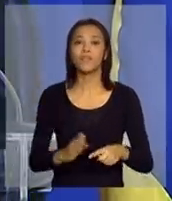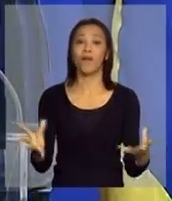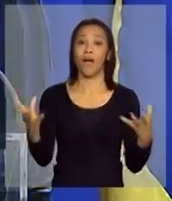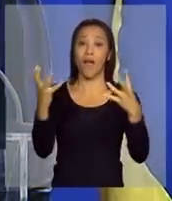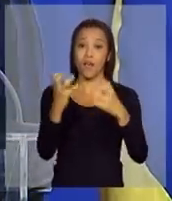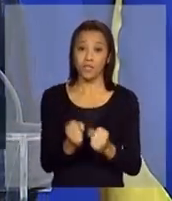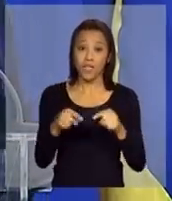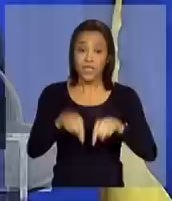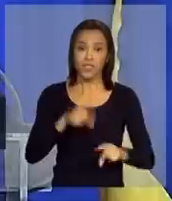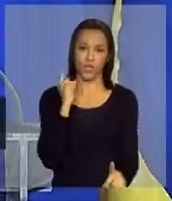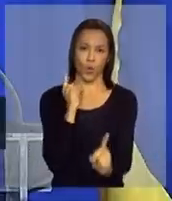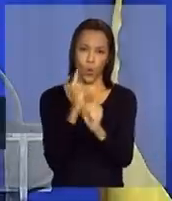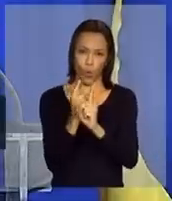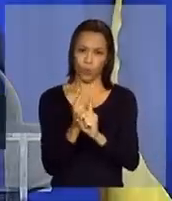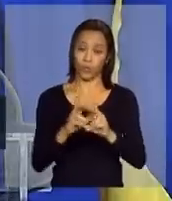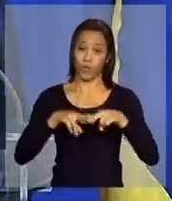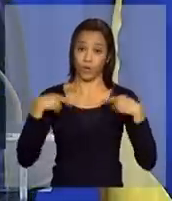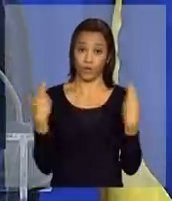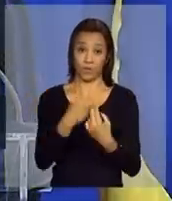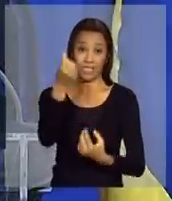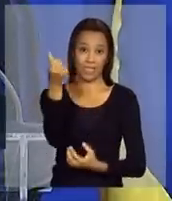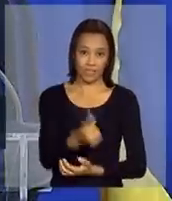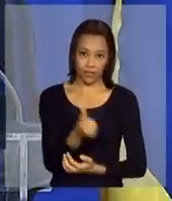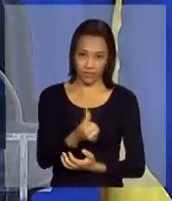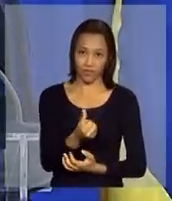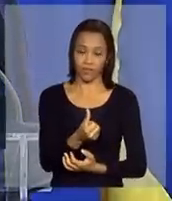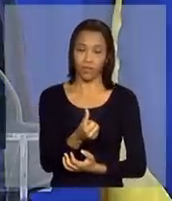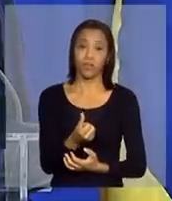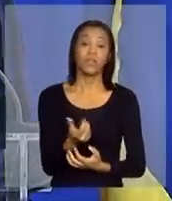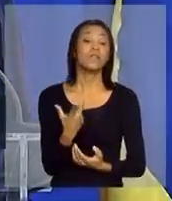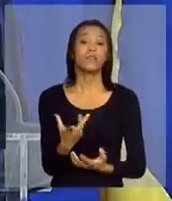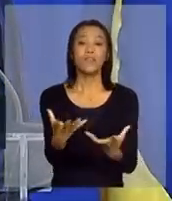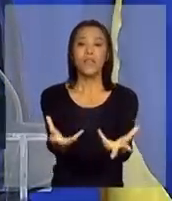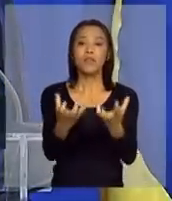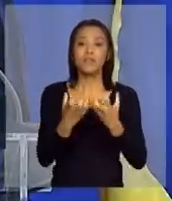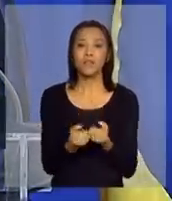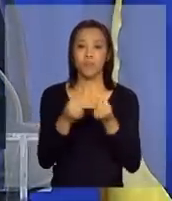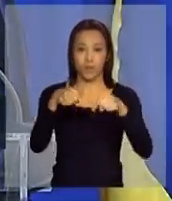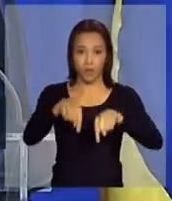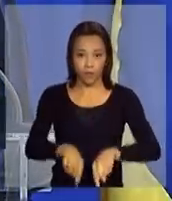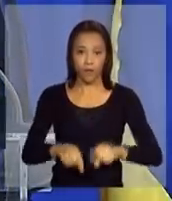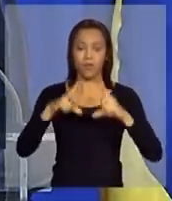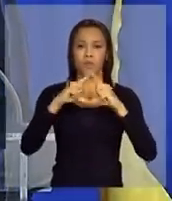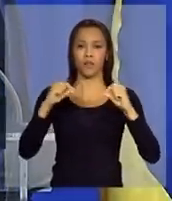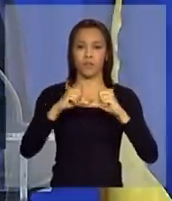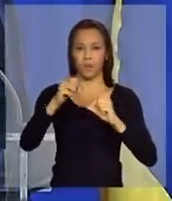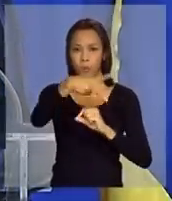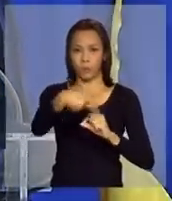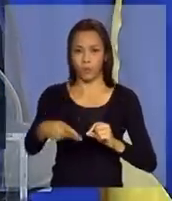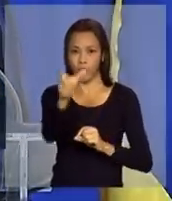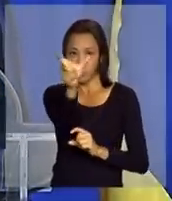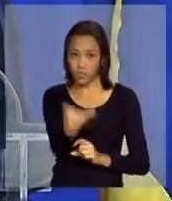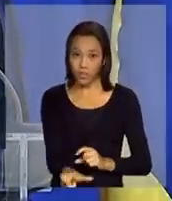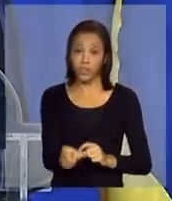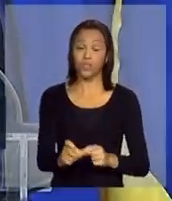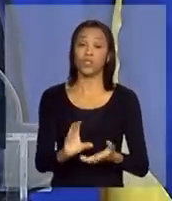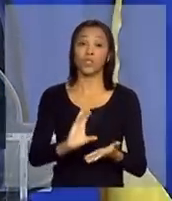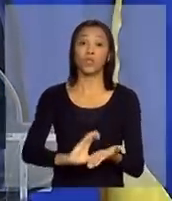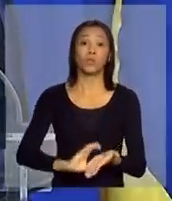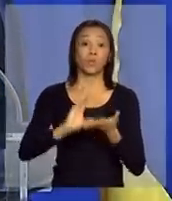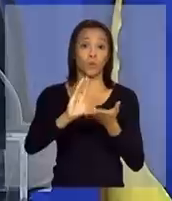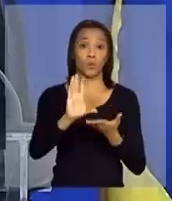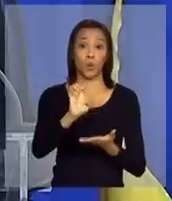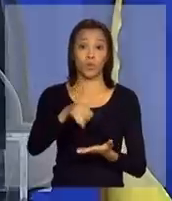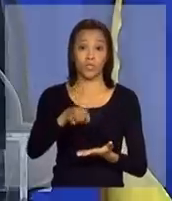esta sexta cúpula Brasil-União Europeia e receber aqui em Brasília o presidente do Conselho,